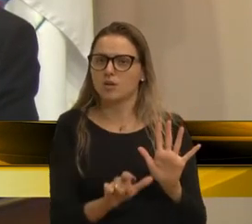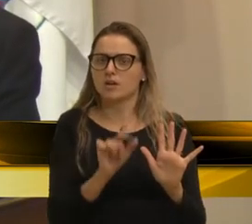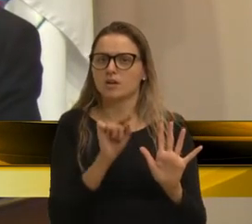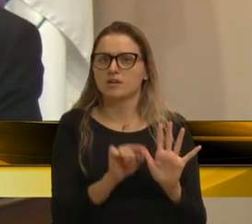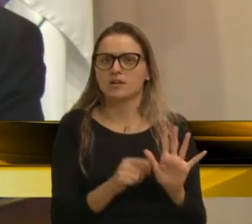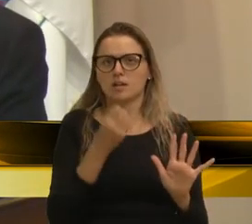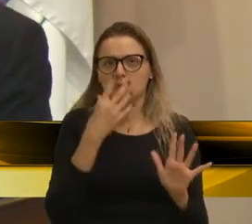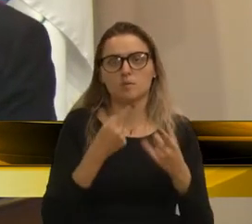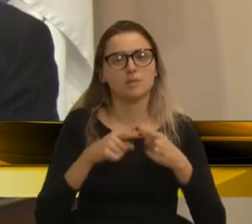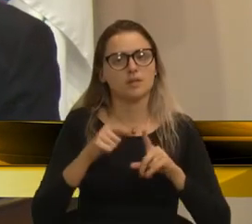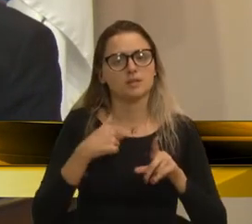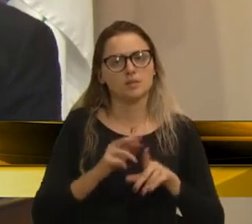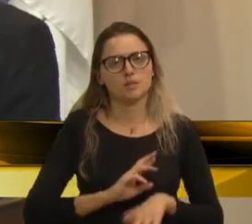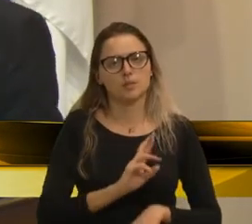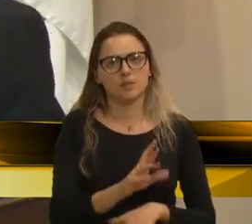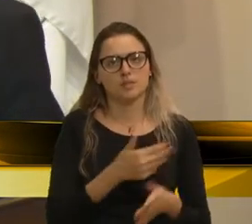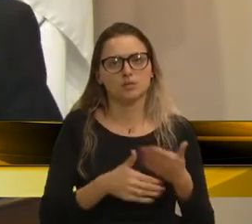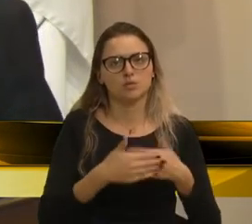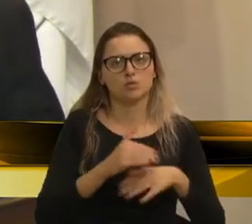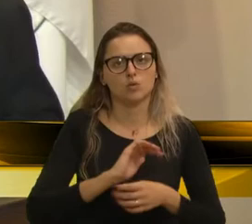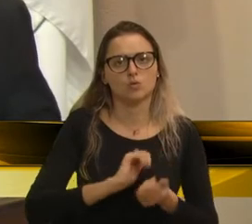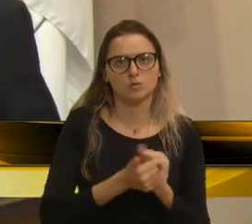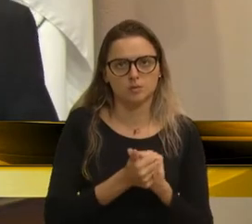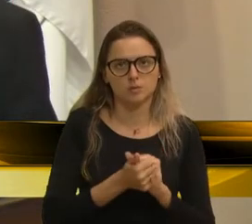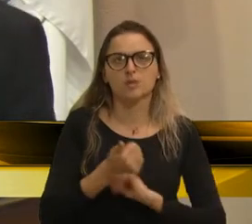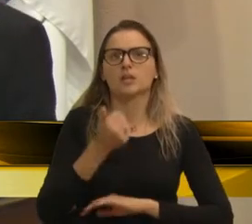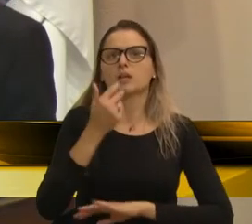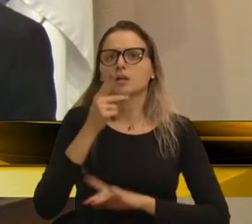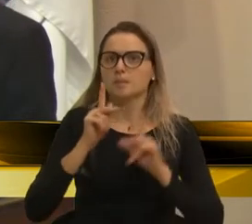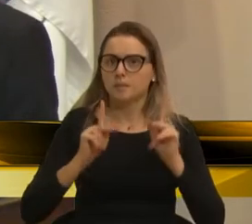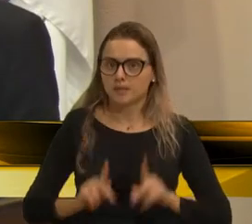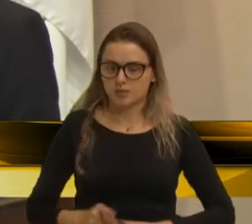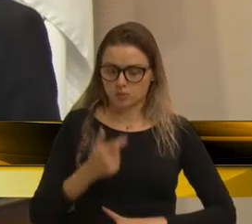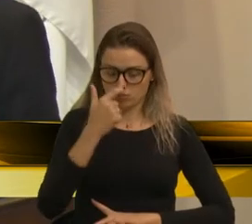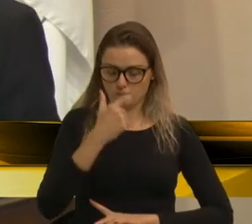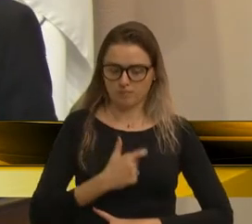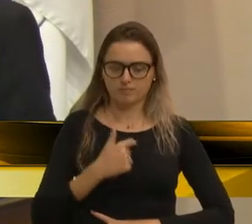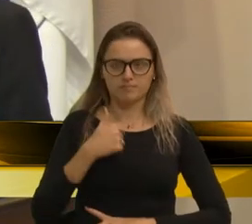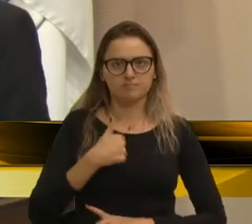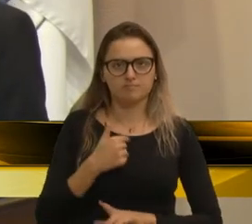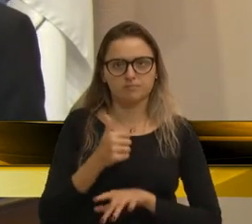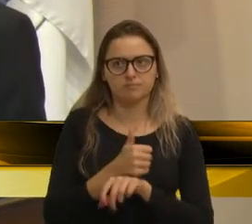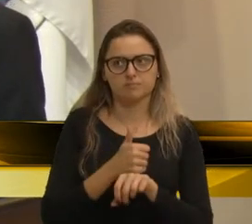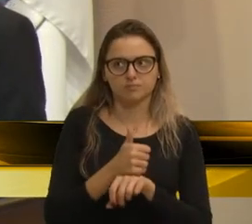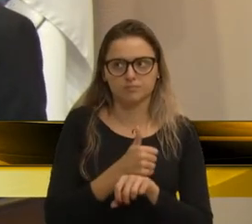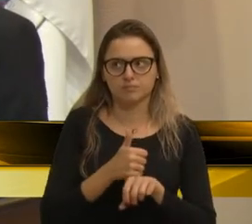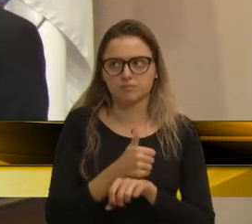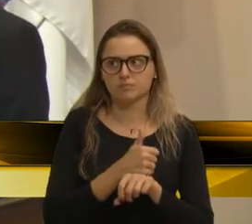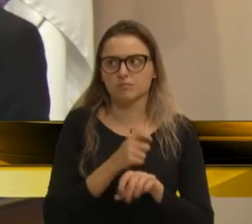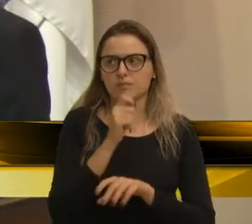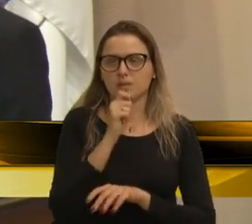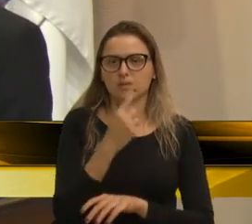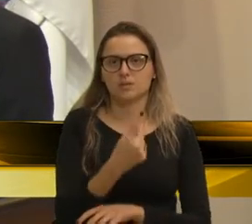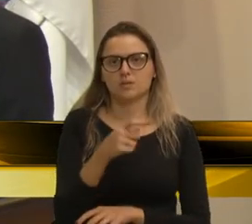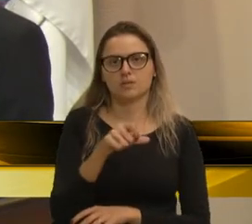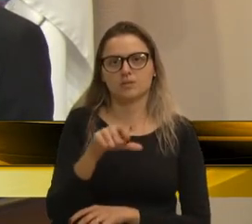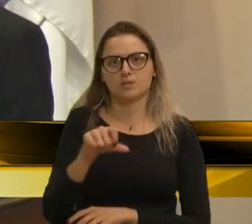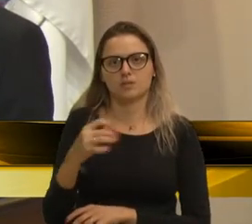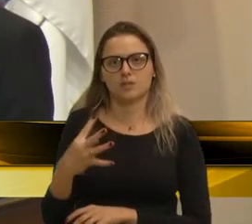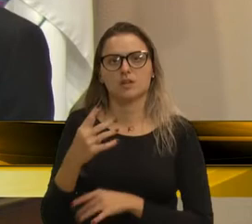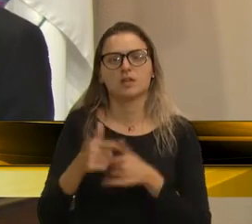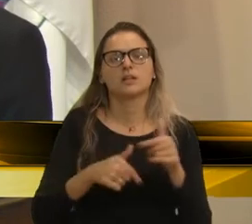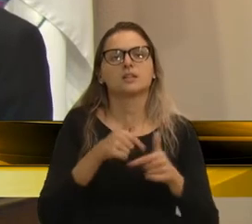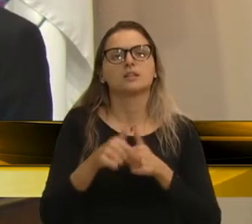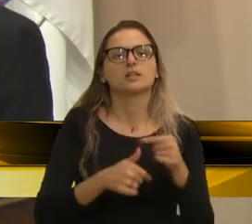nome de todos os esportistas e falo em nome de alguém, como eu, que como profissional, desde 1994, trabalha com